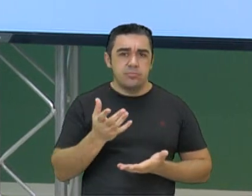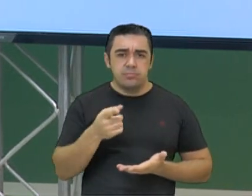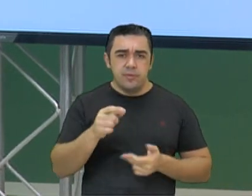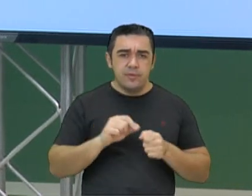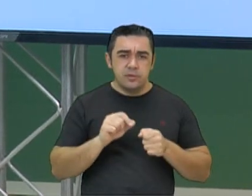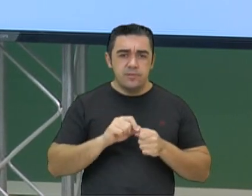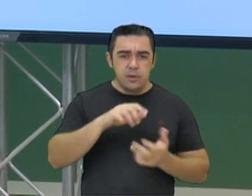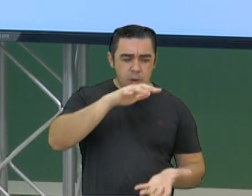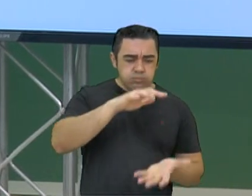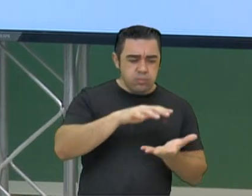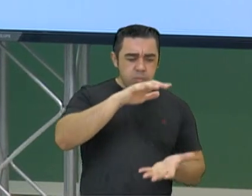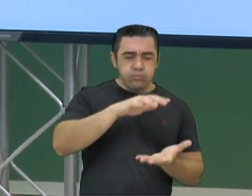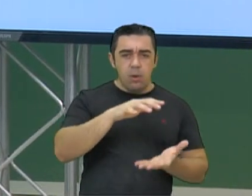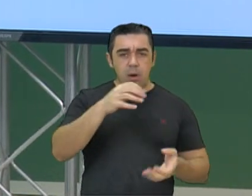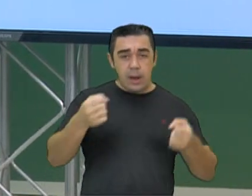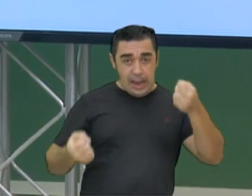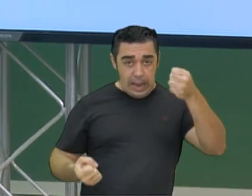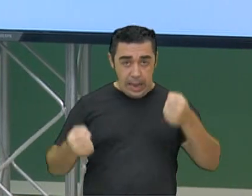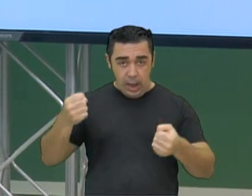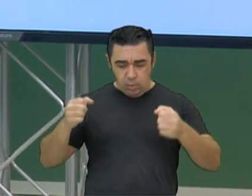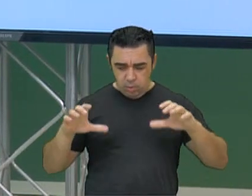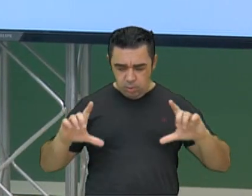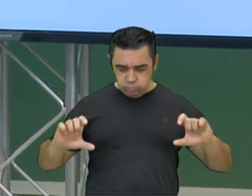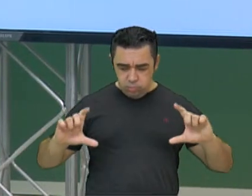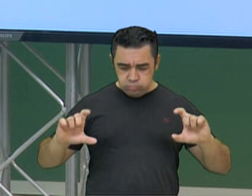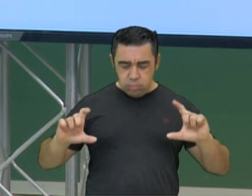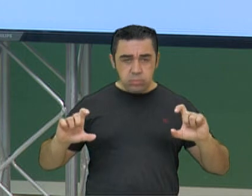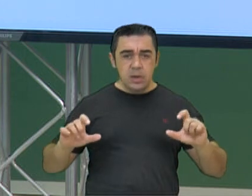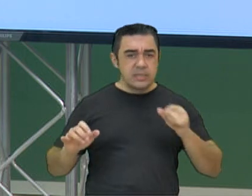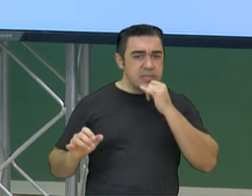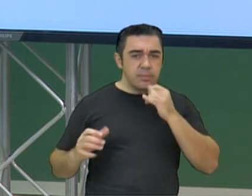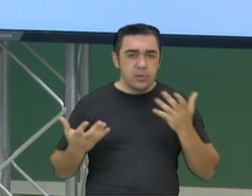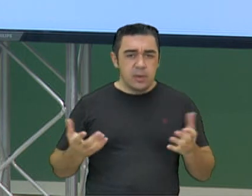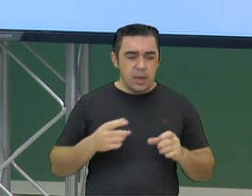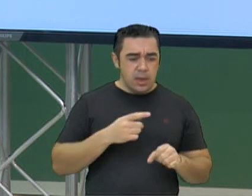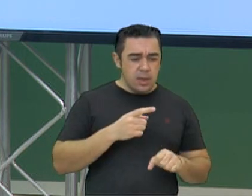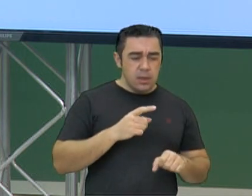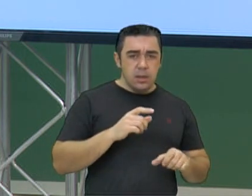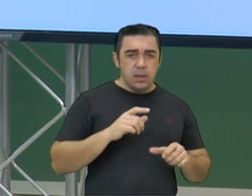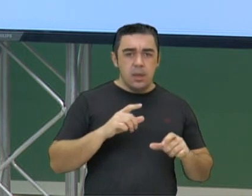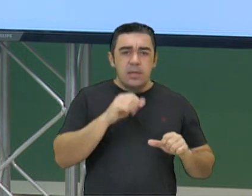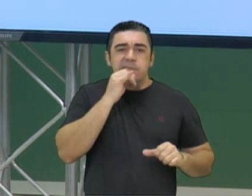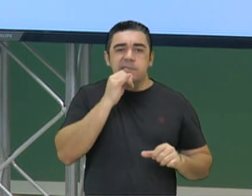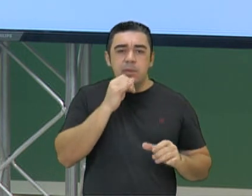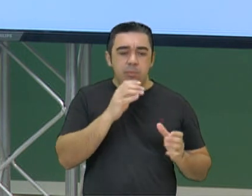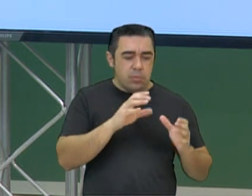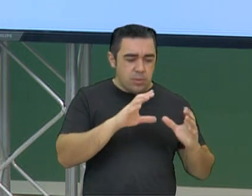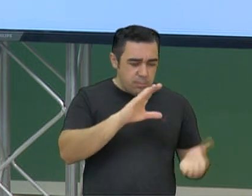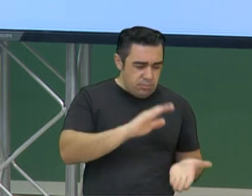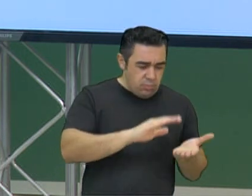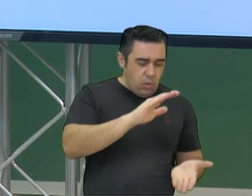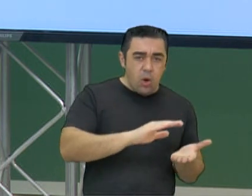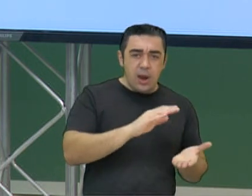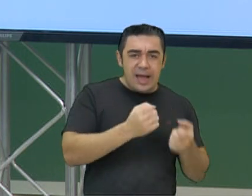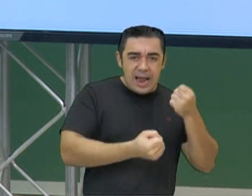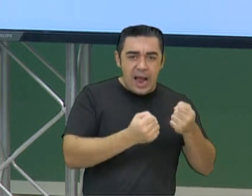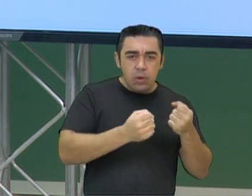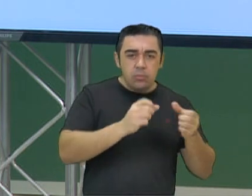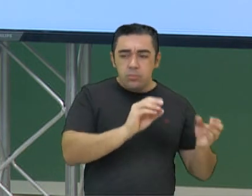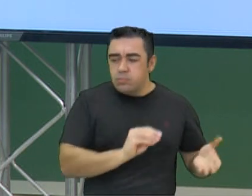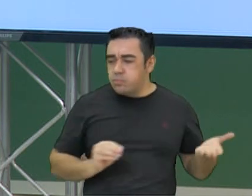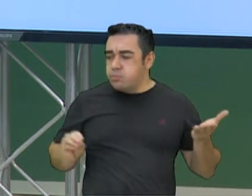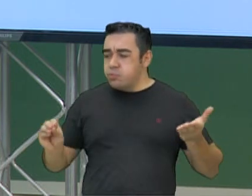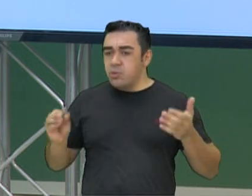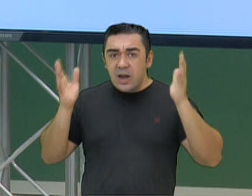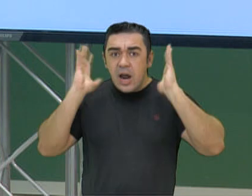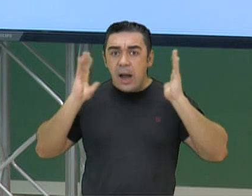exemplo, um amortecedor de um carro, né, não adianta eu querer pegar uma mola de um amortecedor de um carro e querer colocar no caminhão e vice-versa, certo? Que